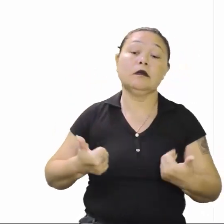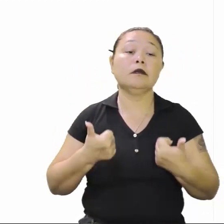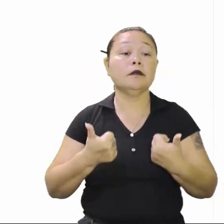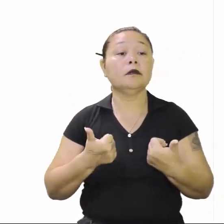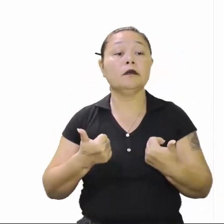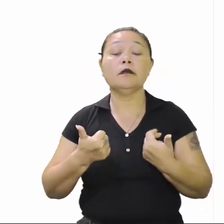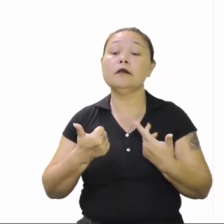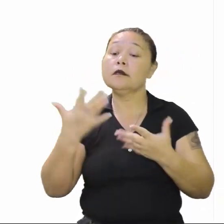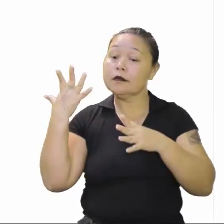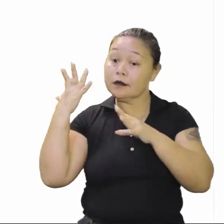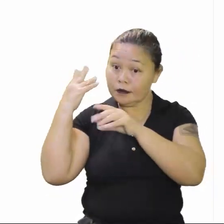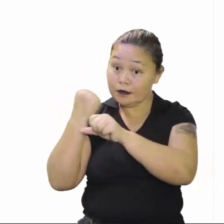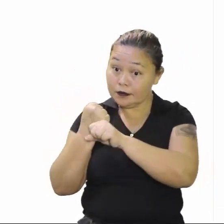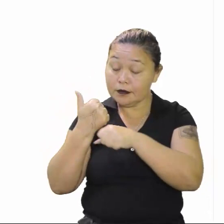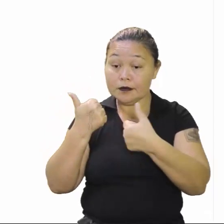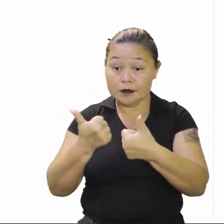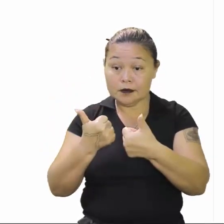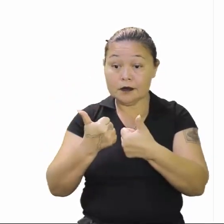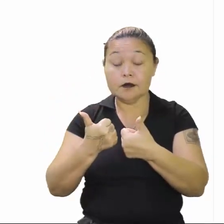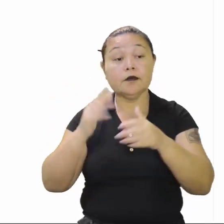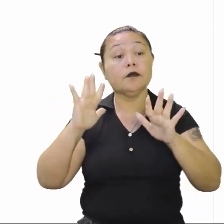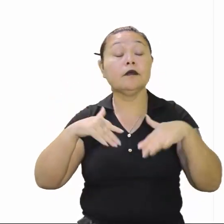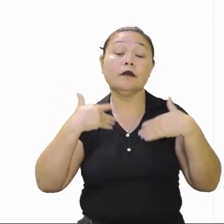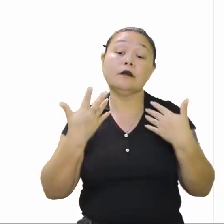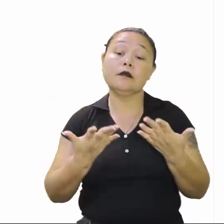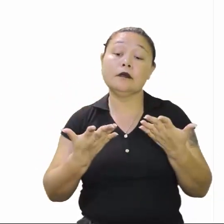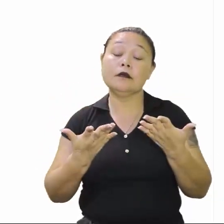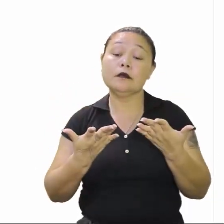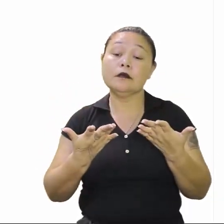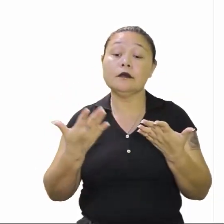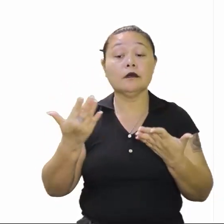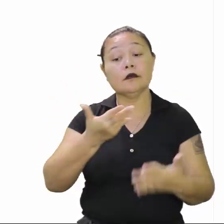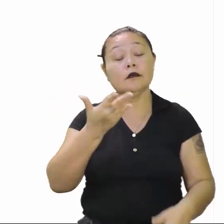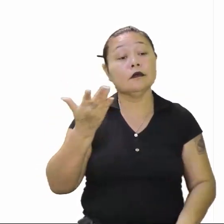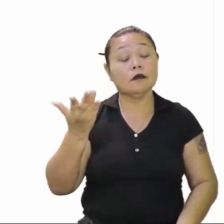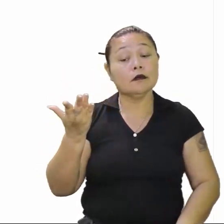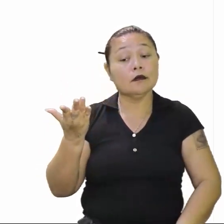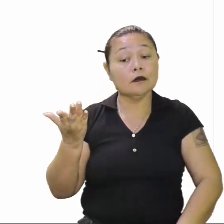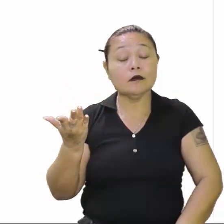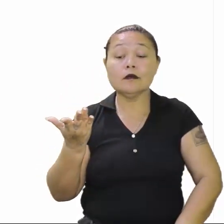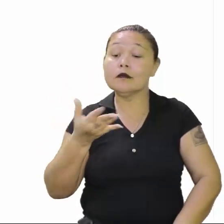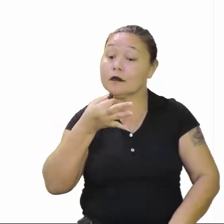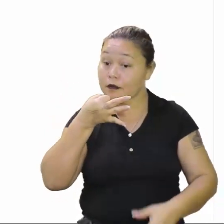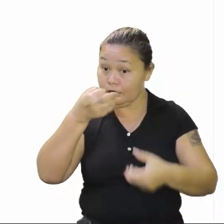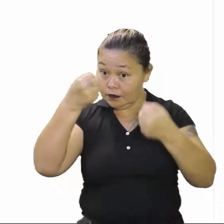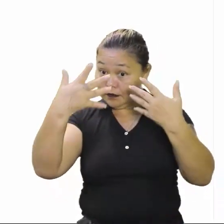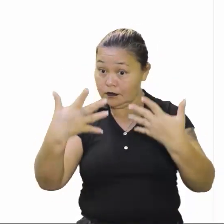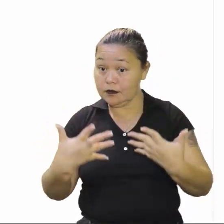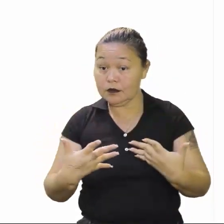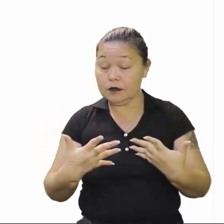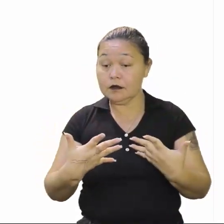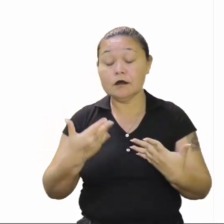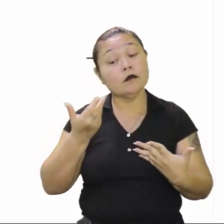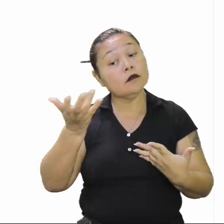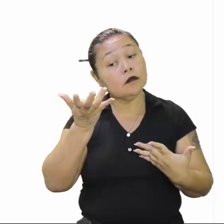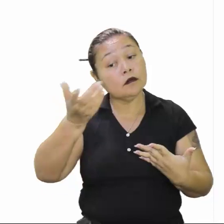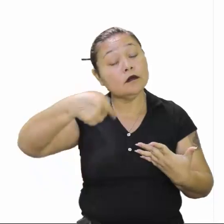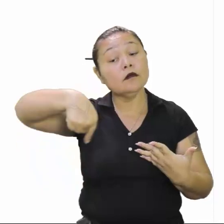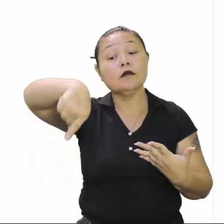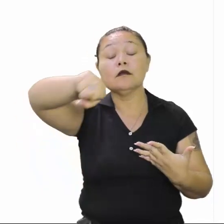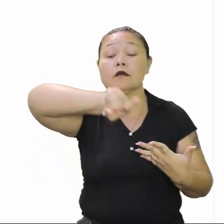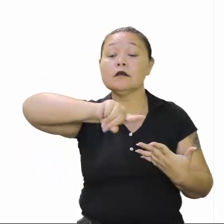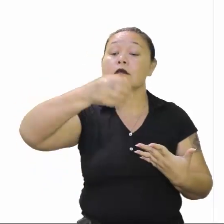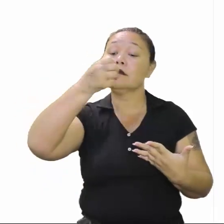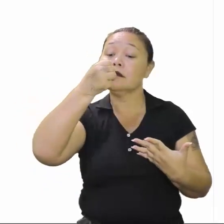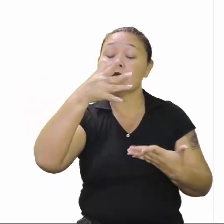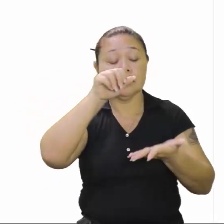relação à revisão? Tá bom. Então, diante desse comentário, desejamos a você uma